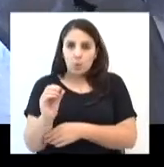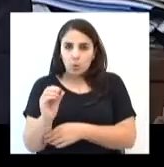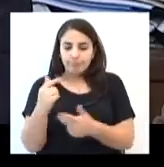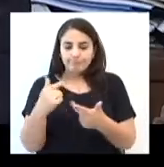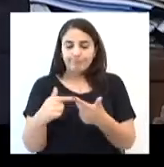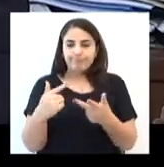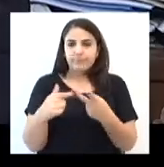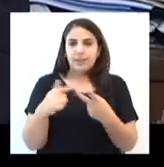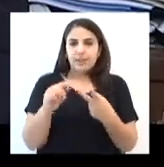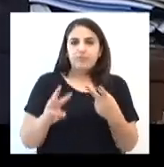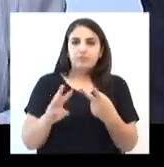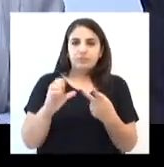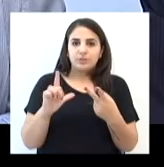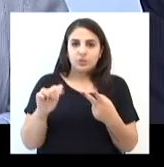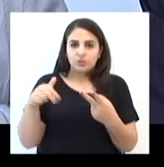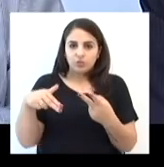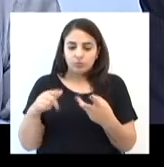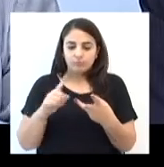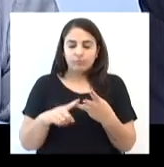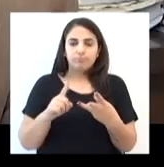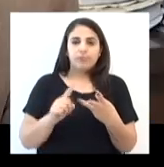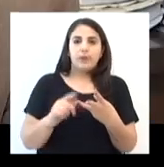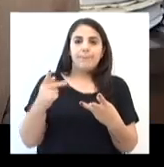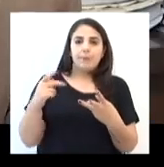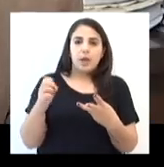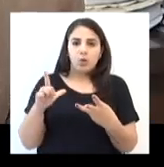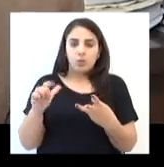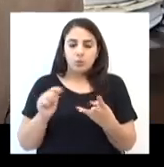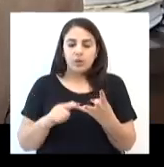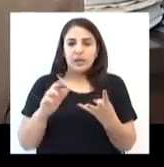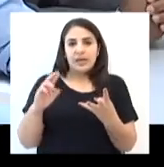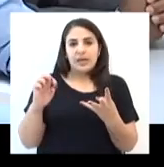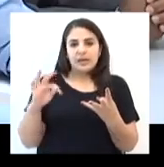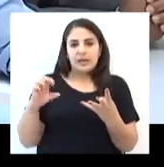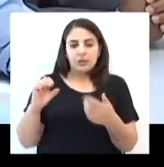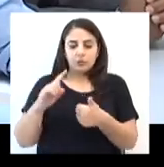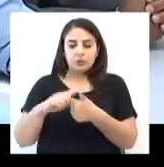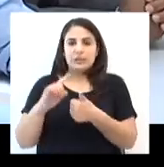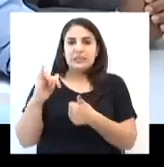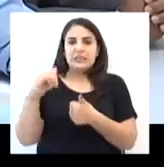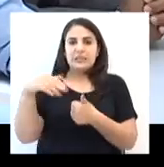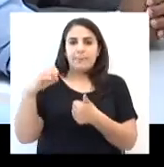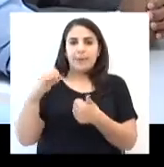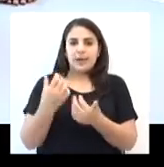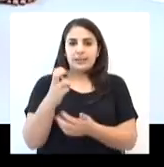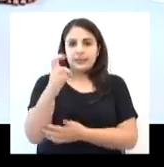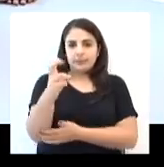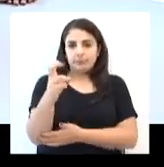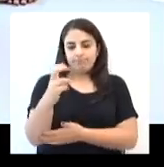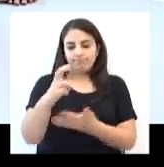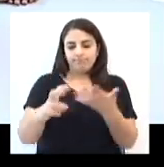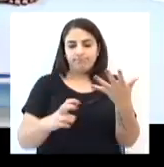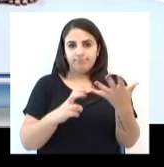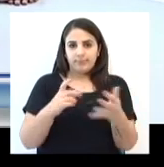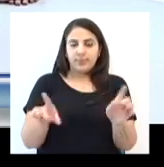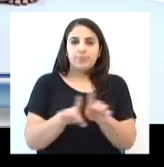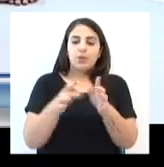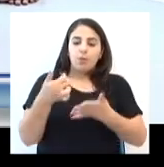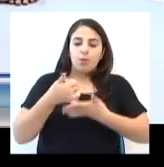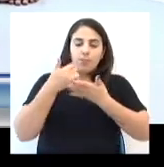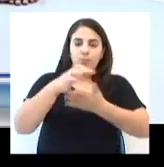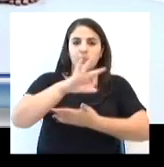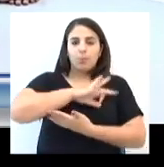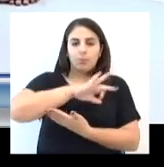Danelli, Wilson Liu, Paulo Necli, Renato Tchecker e Isamar Oliveira. E tem ainda o apoio